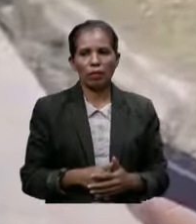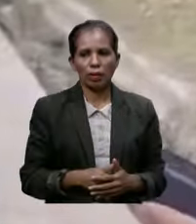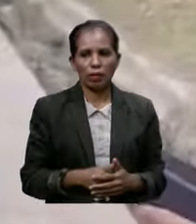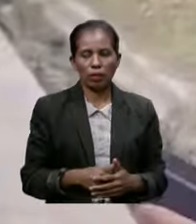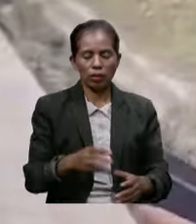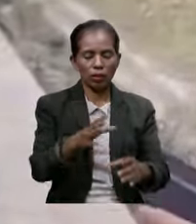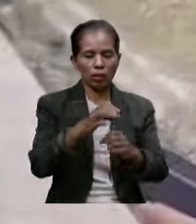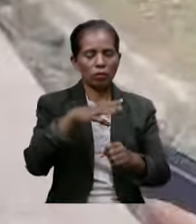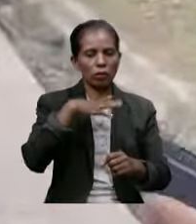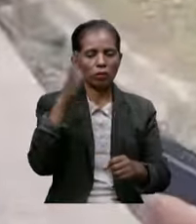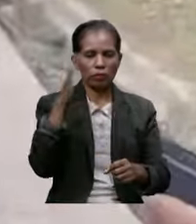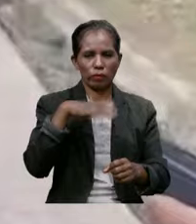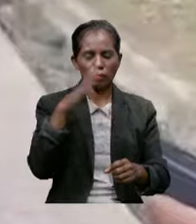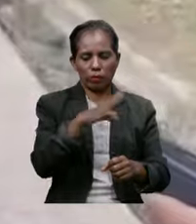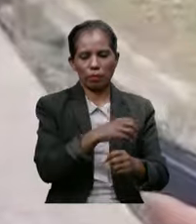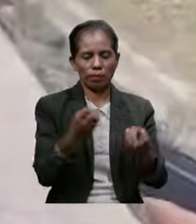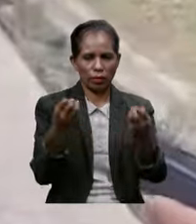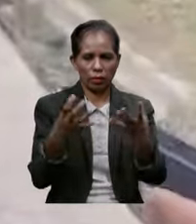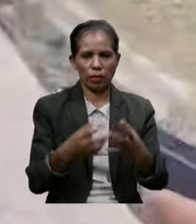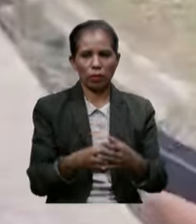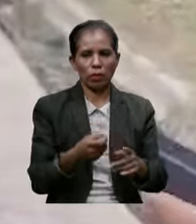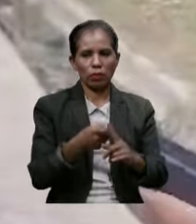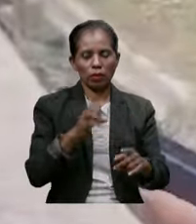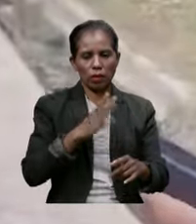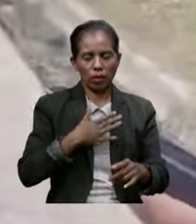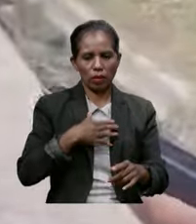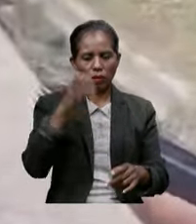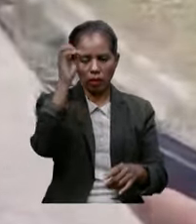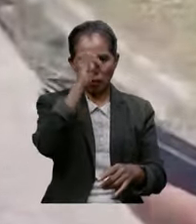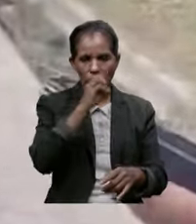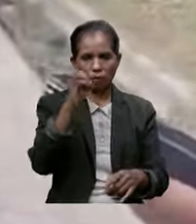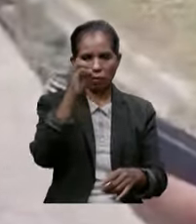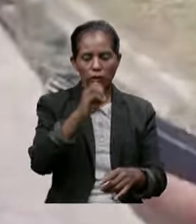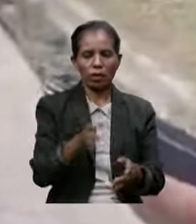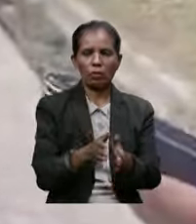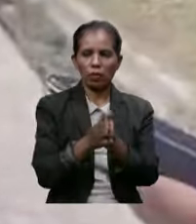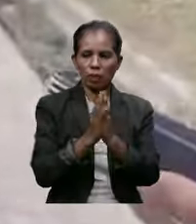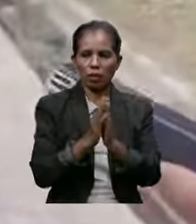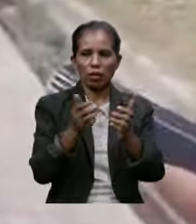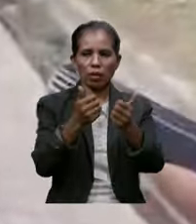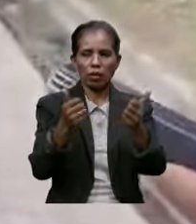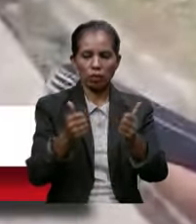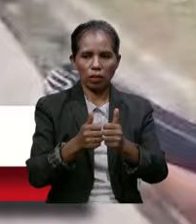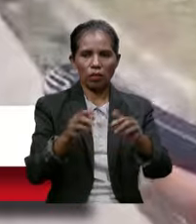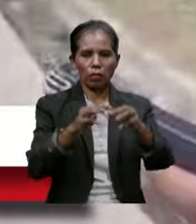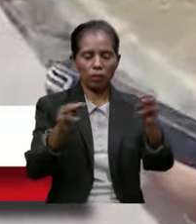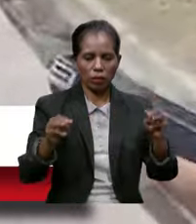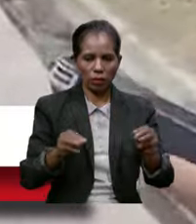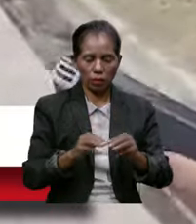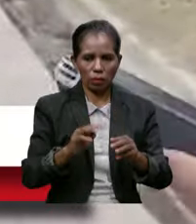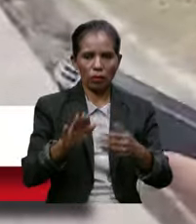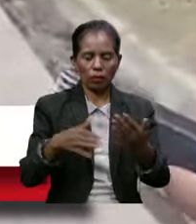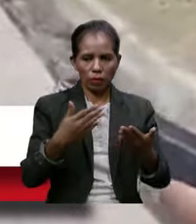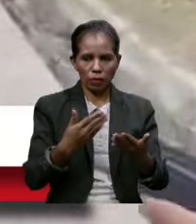simbora irão, aí daí maca usa unia observação kata usuba autoridade competente